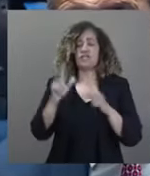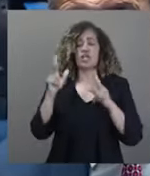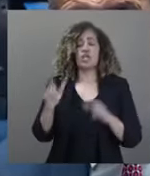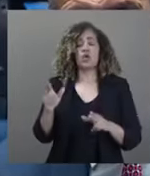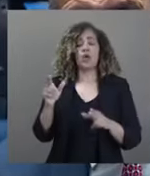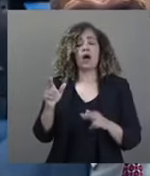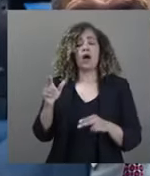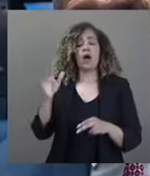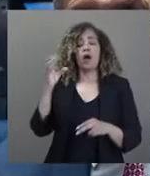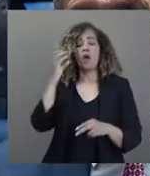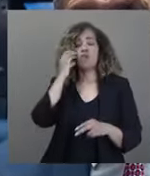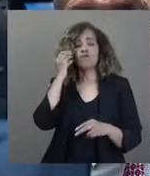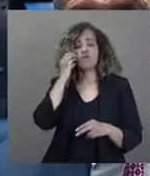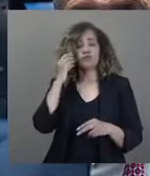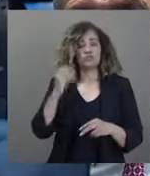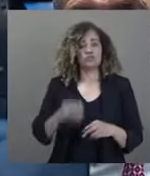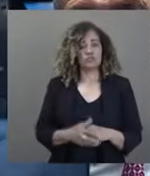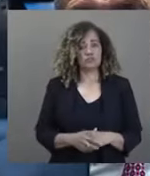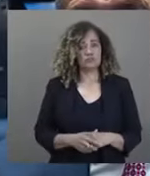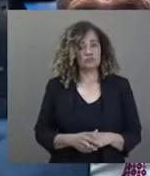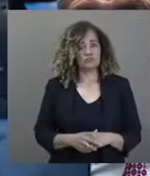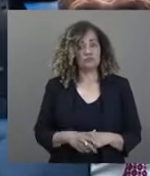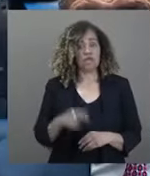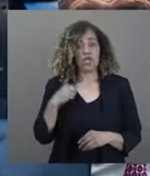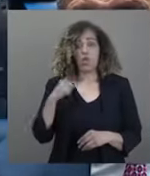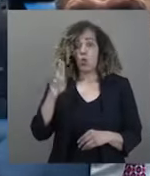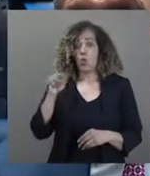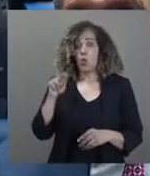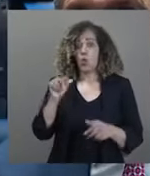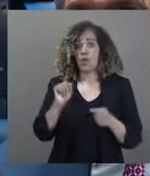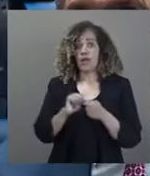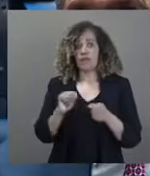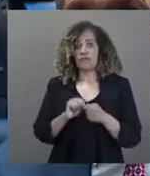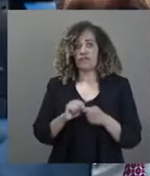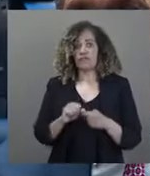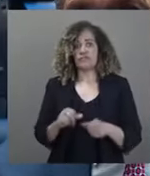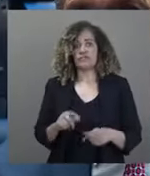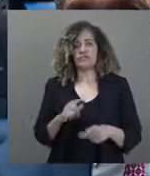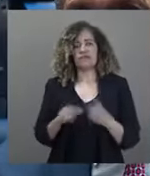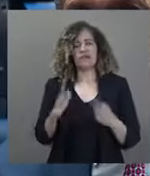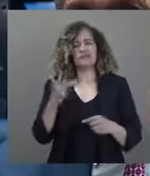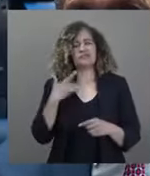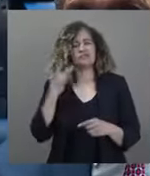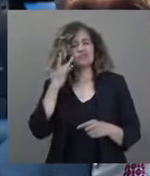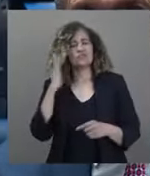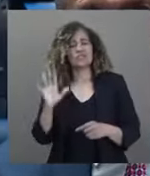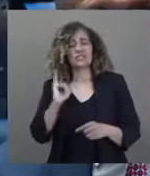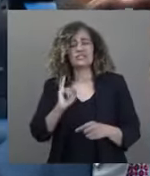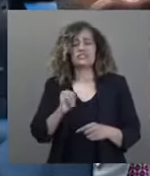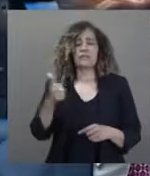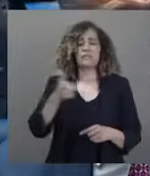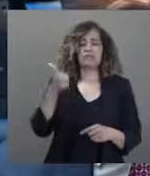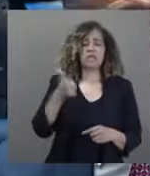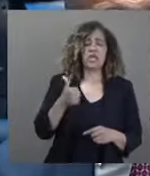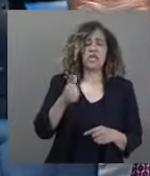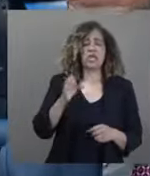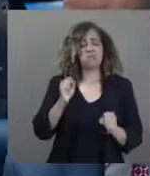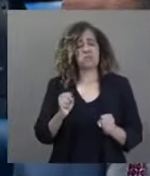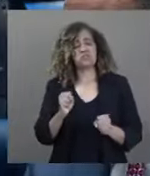fazer aqui um registro que nunca fiz nesses 5 anos de Mandato não sei se fui o primeiro de repente foi o Amim foi o